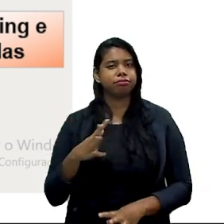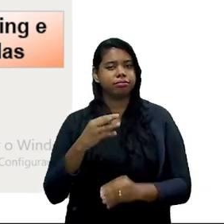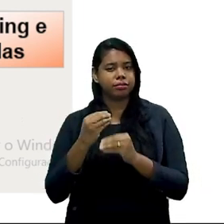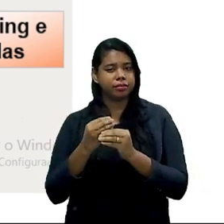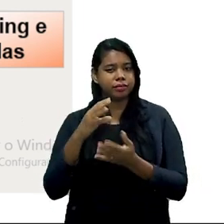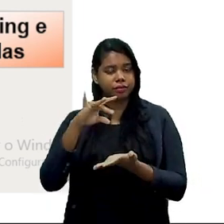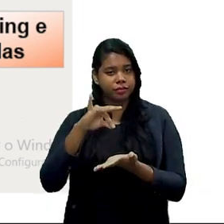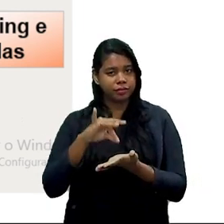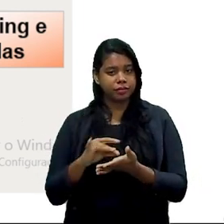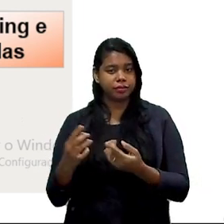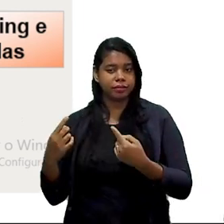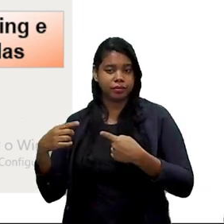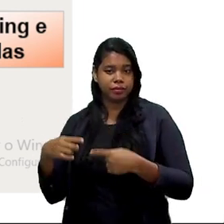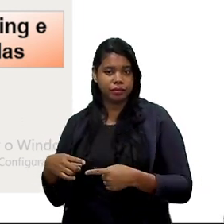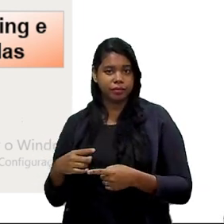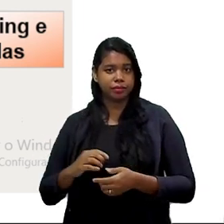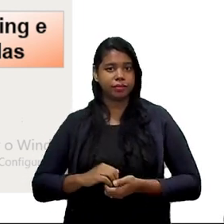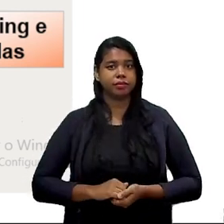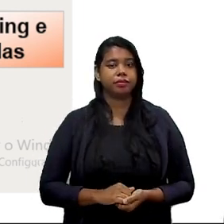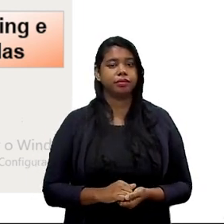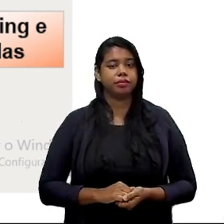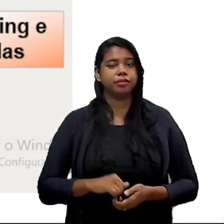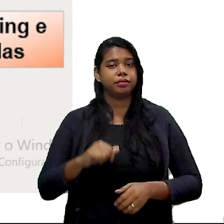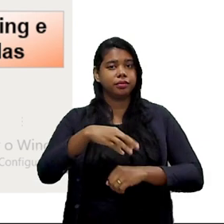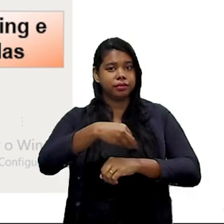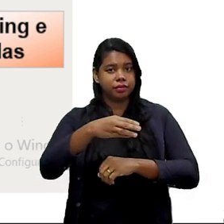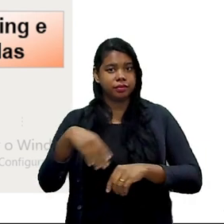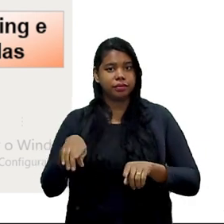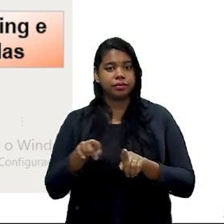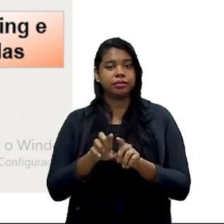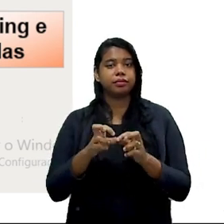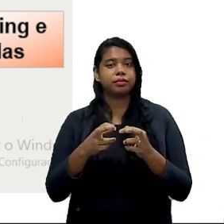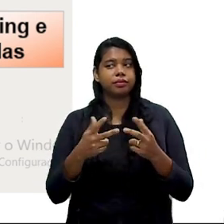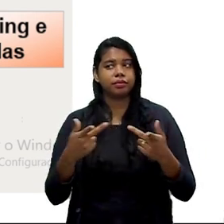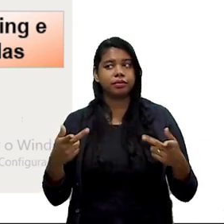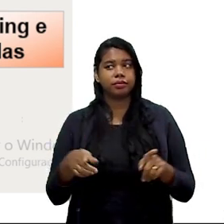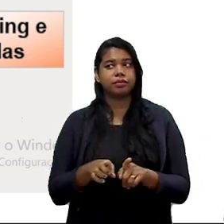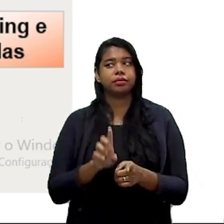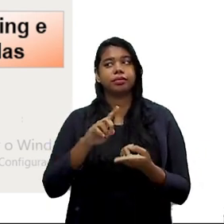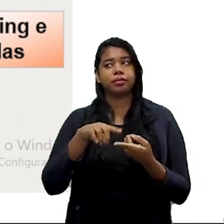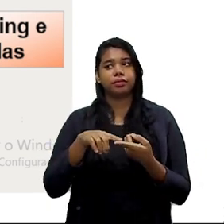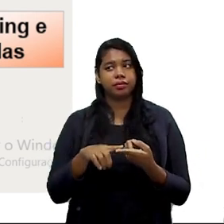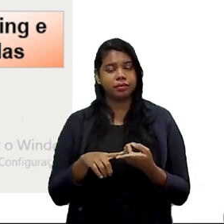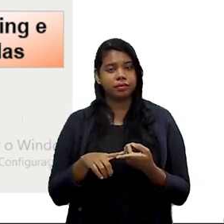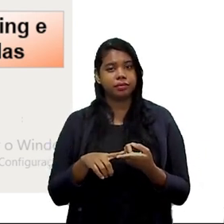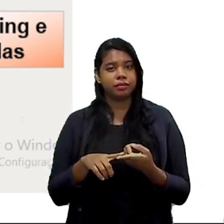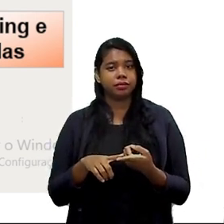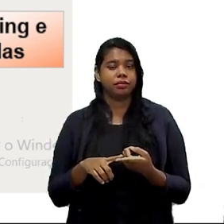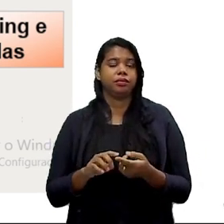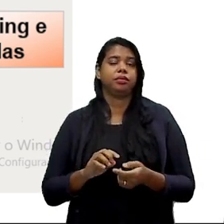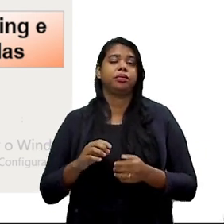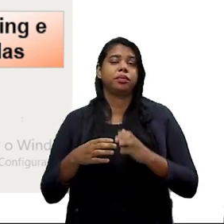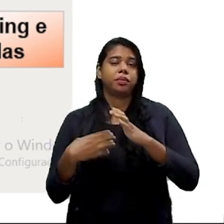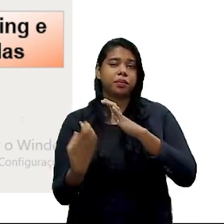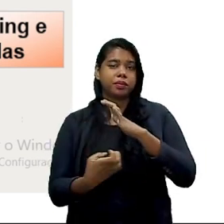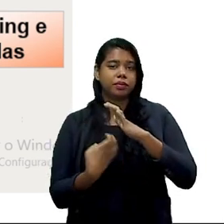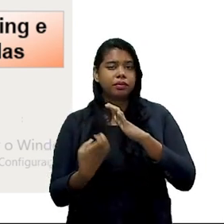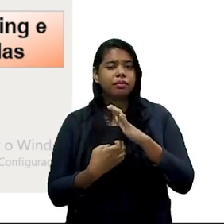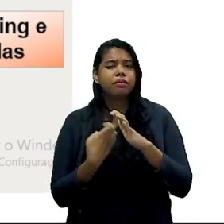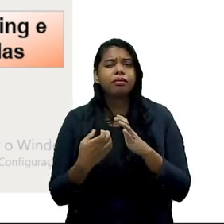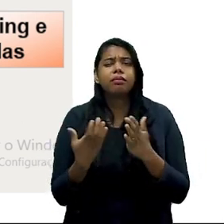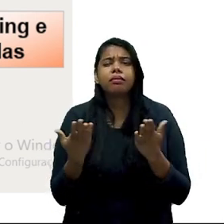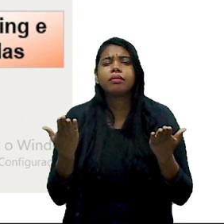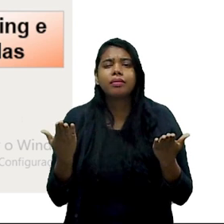é o concorrente, o consumidor, o fornecedor. São outros atores que existem fora da empresa. Mas a empresa,